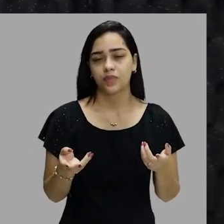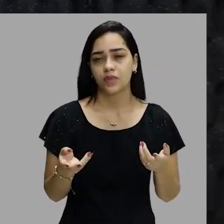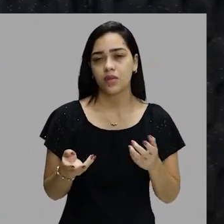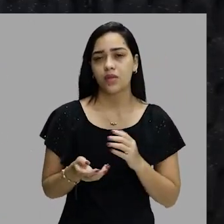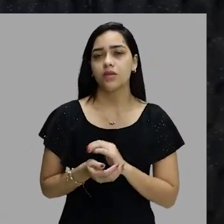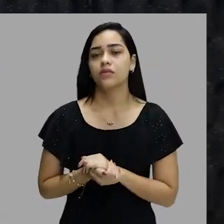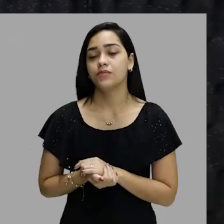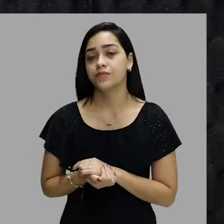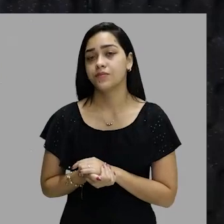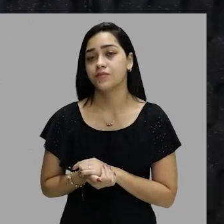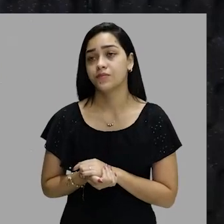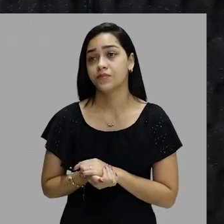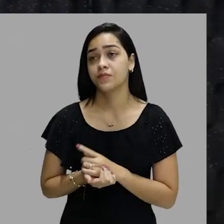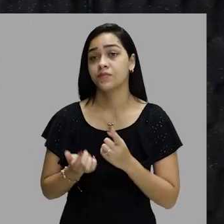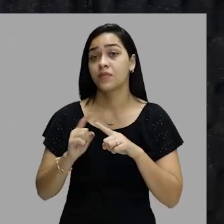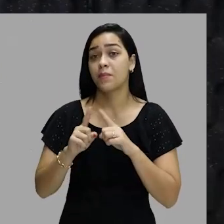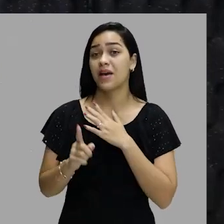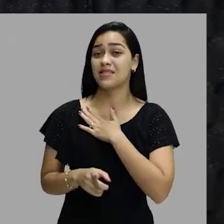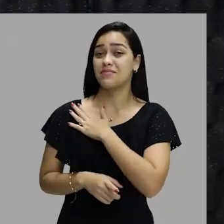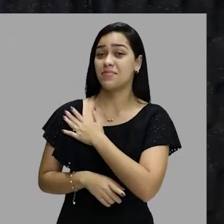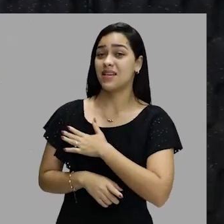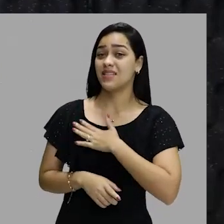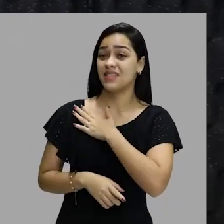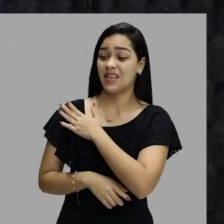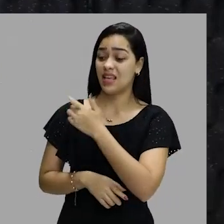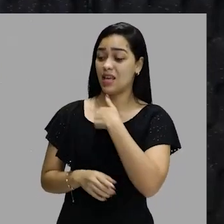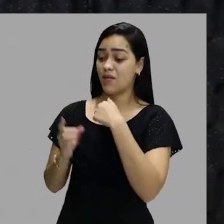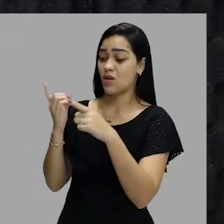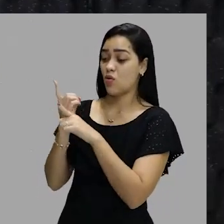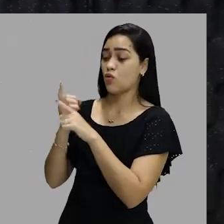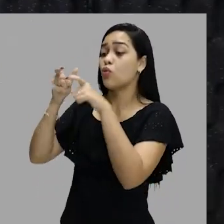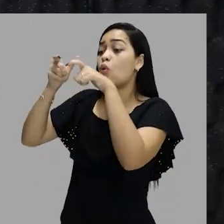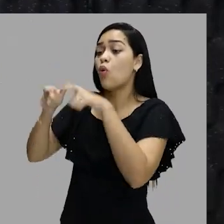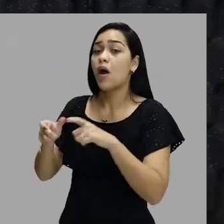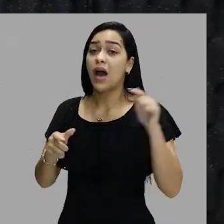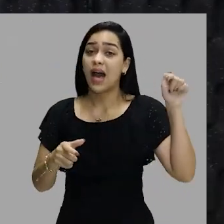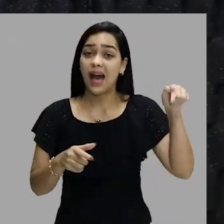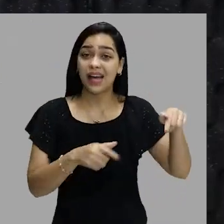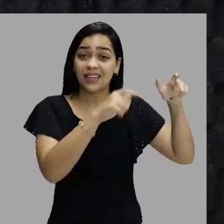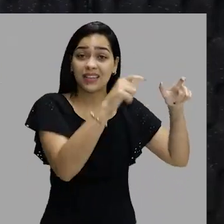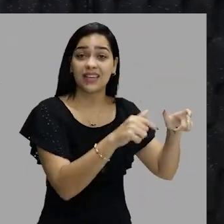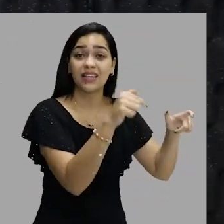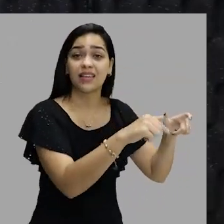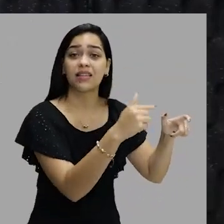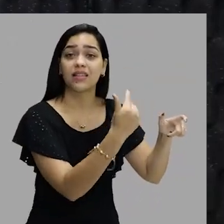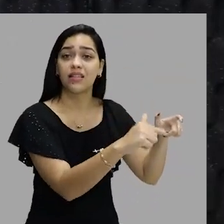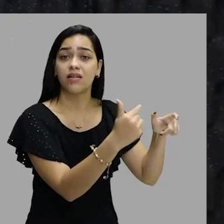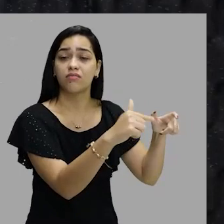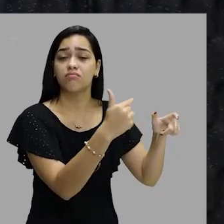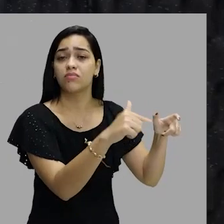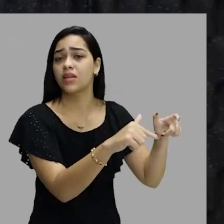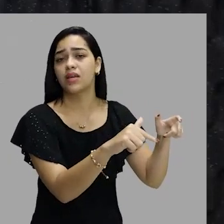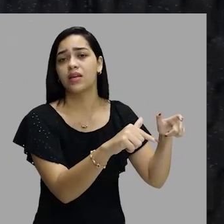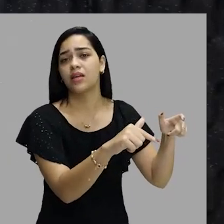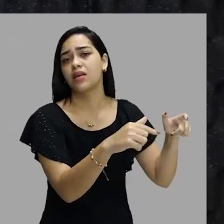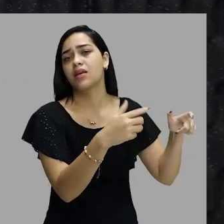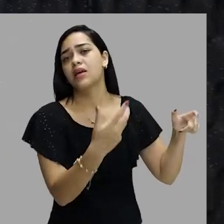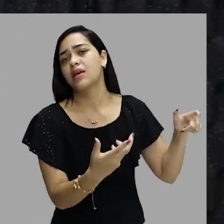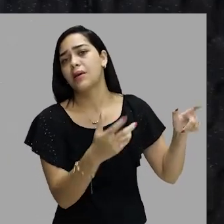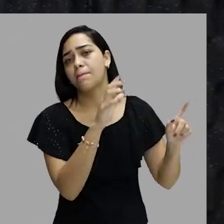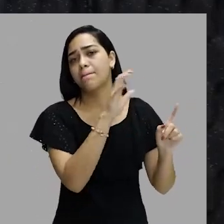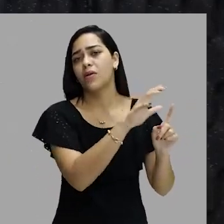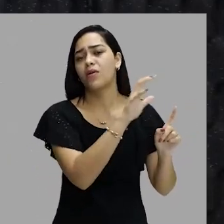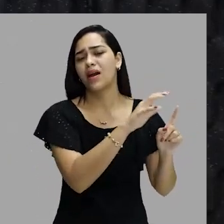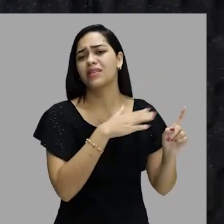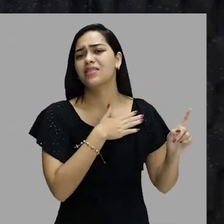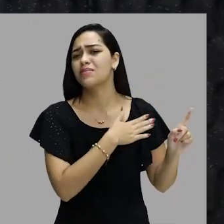mostram, né? Mas prazer eu encontro lá. Então, onde ele está, não está havendo muita coisa que tenha provocado